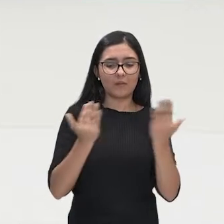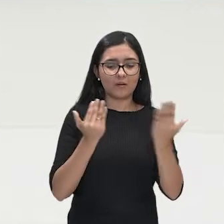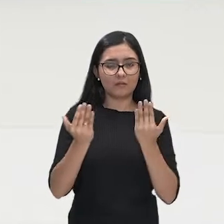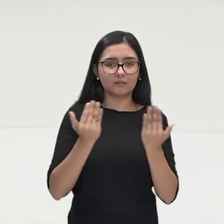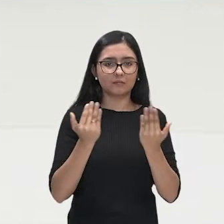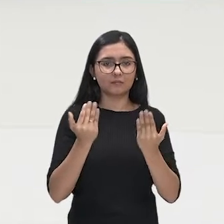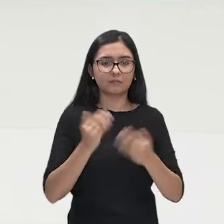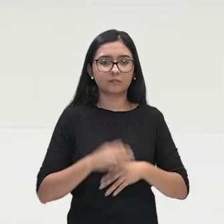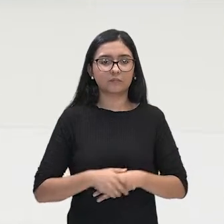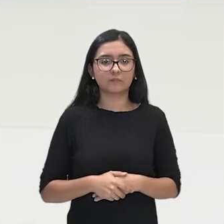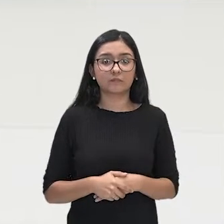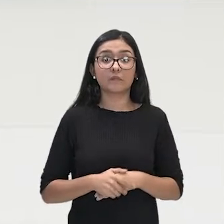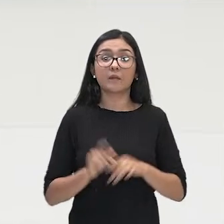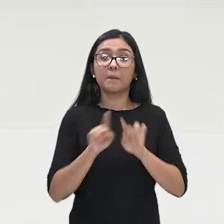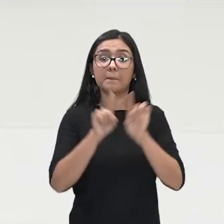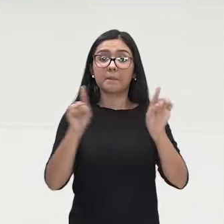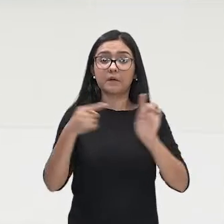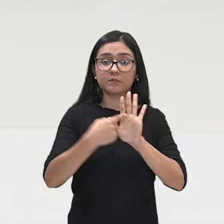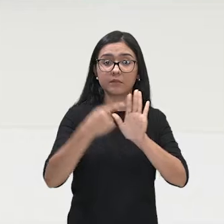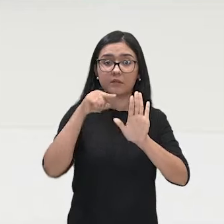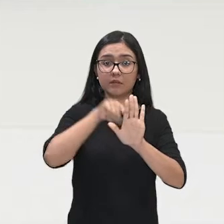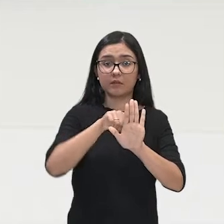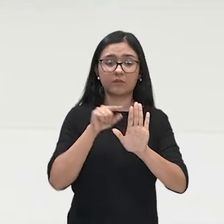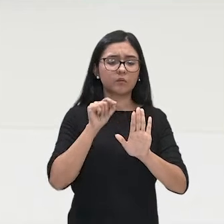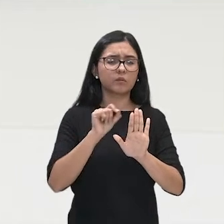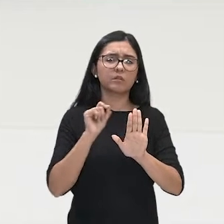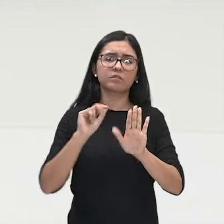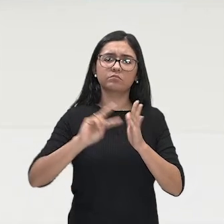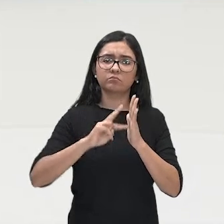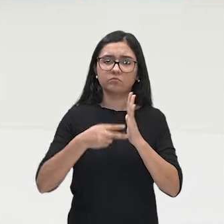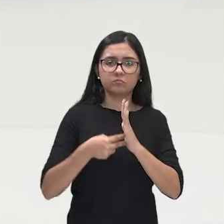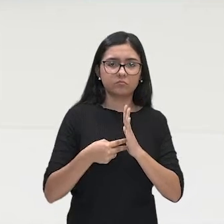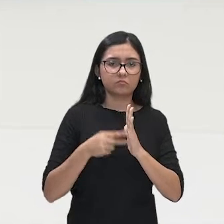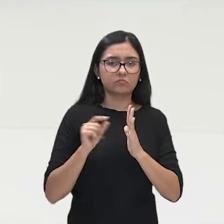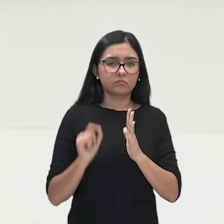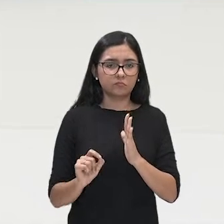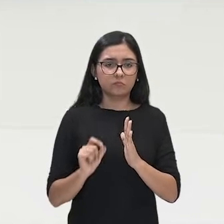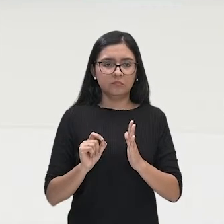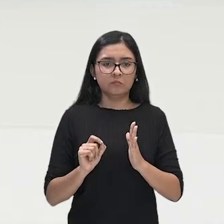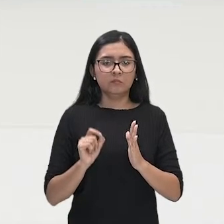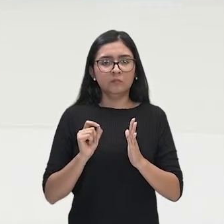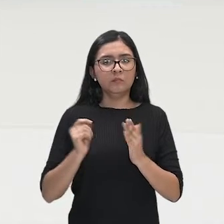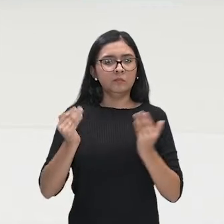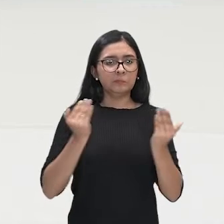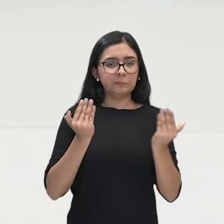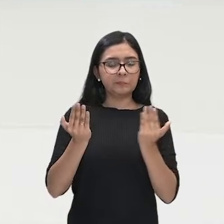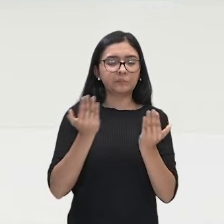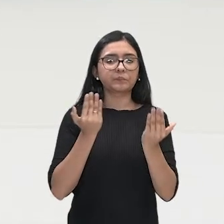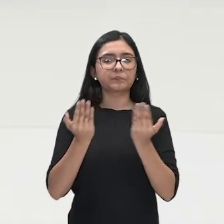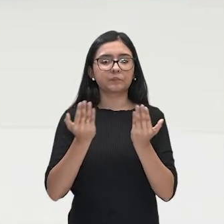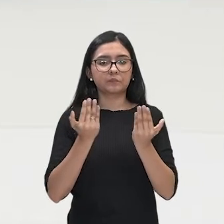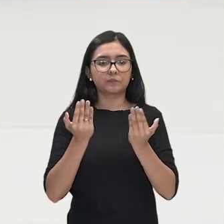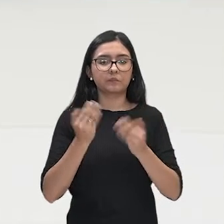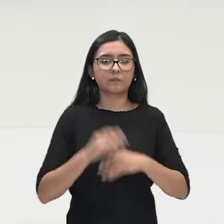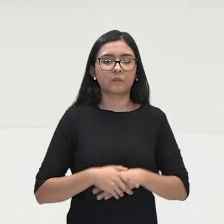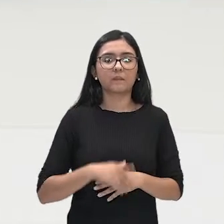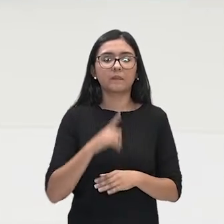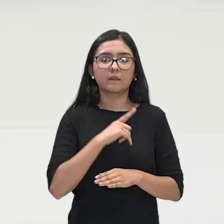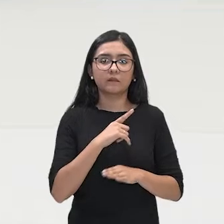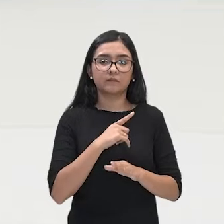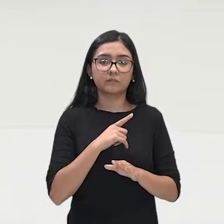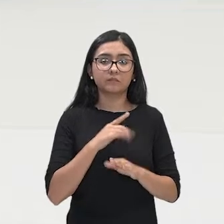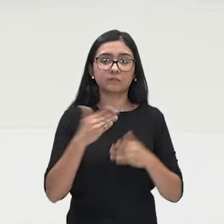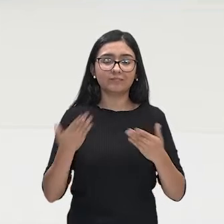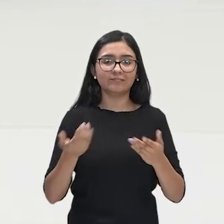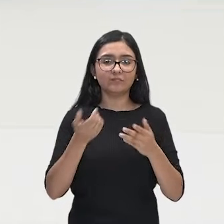quando a gente fala de metáfora, a gente está falando de uma comparação implícita, porque ela